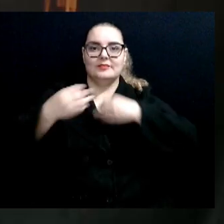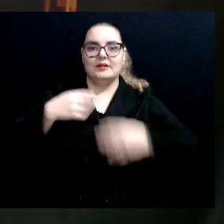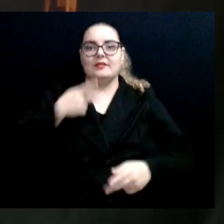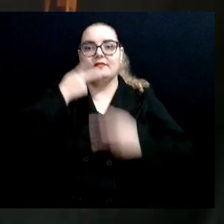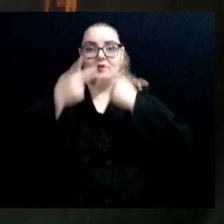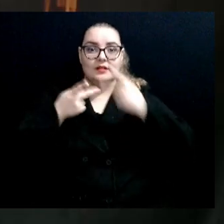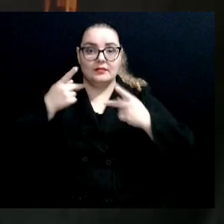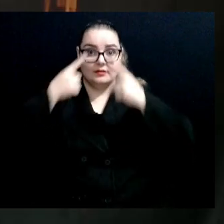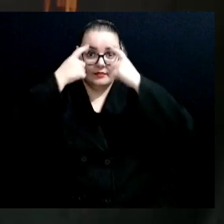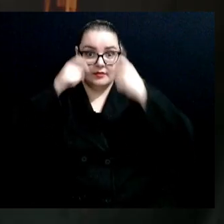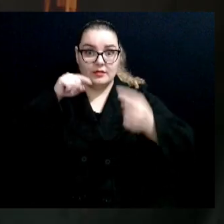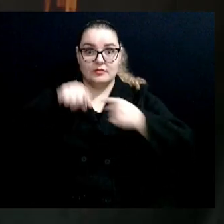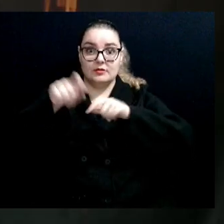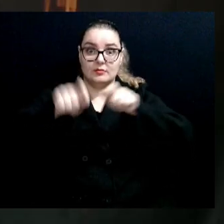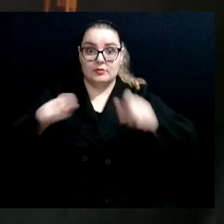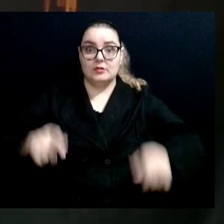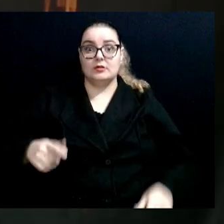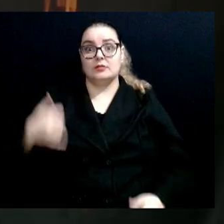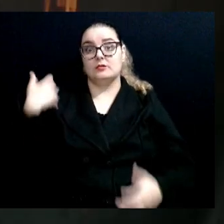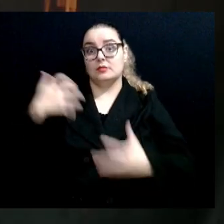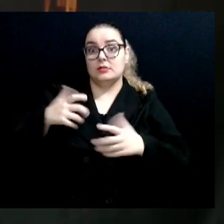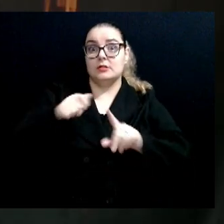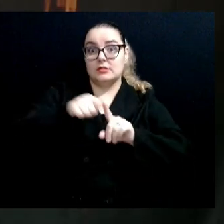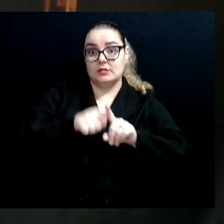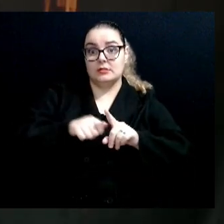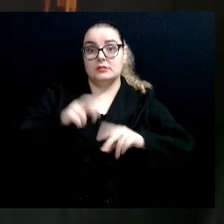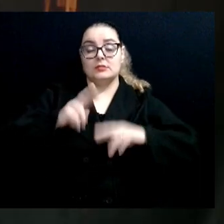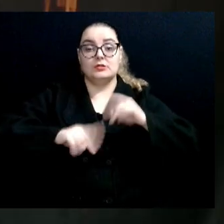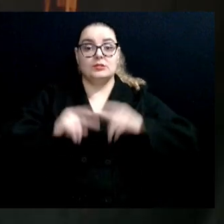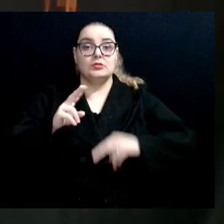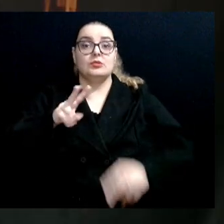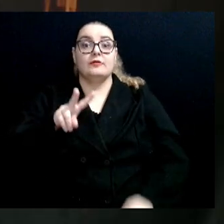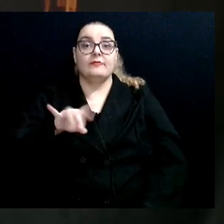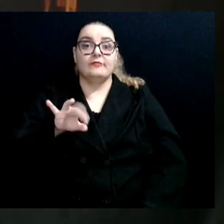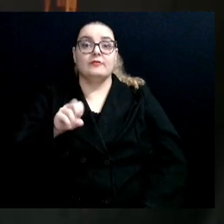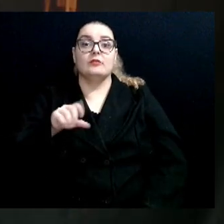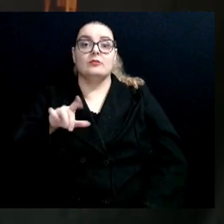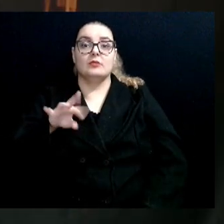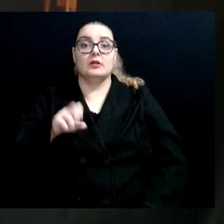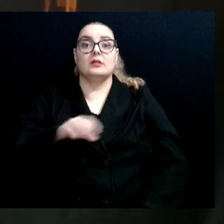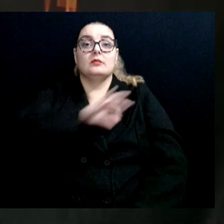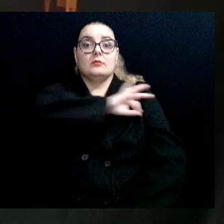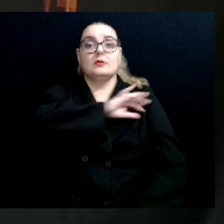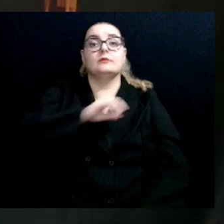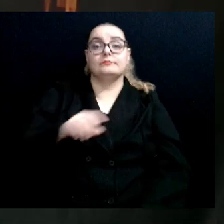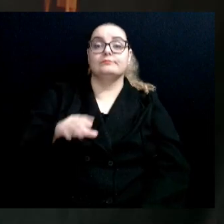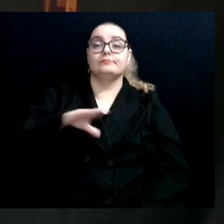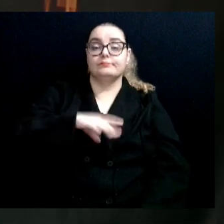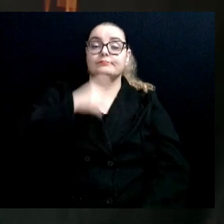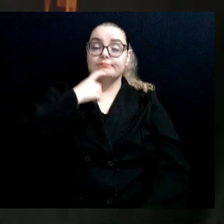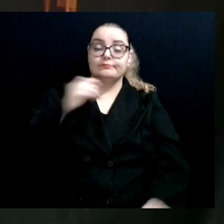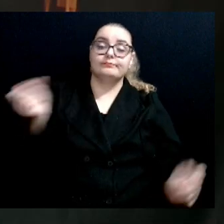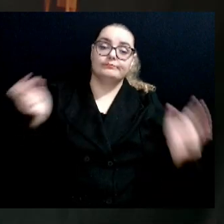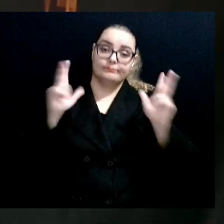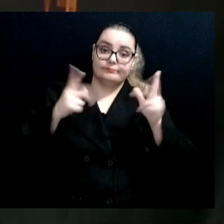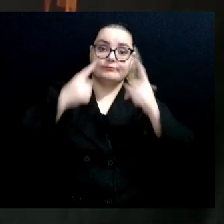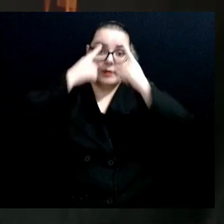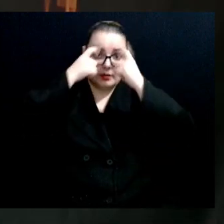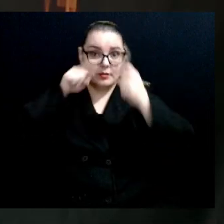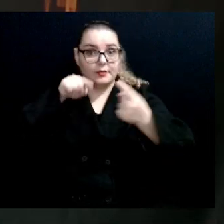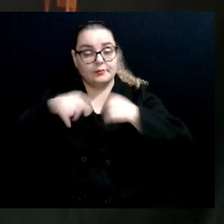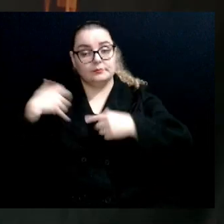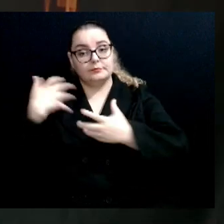e nesse Junho Violeta, a Prefeitura de Campinas reforça, né, um alerta importante: a violência contra o idoso pode acontecer de